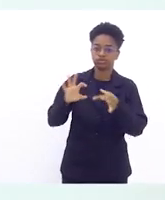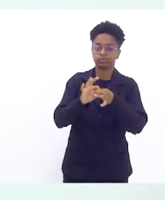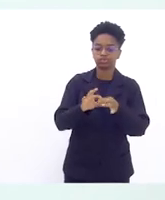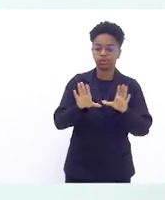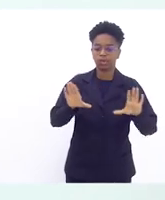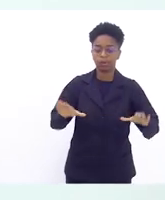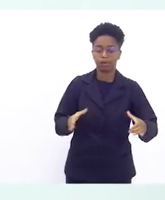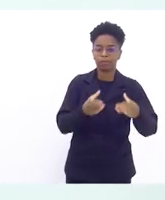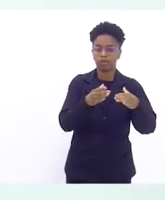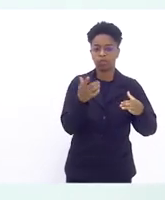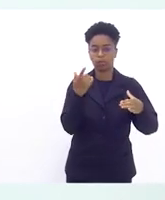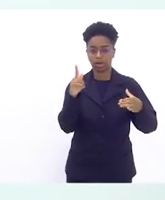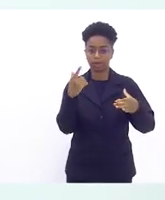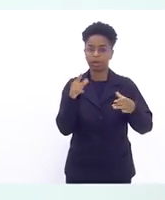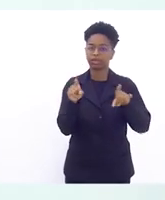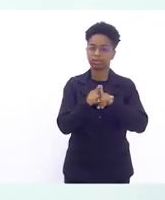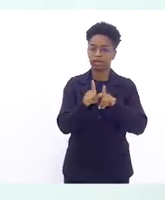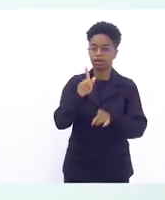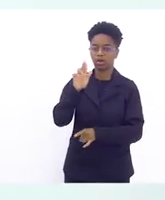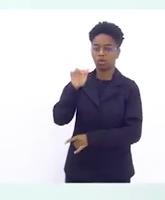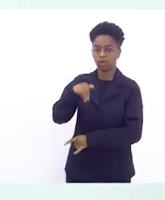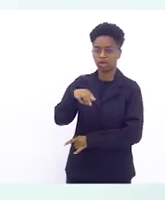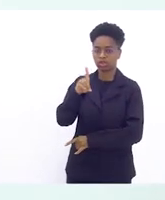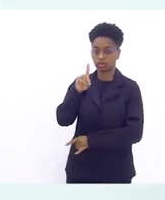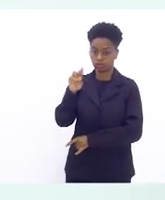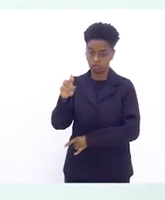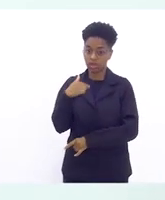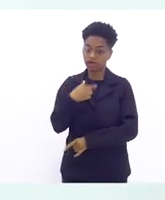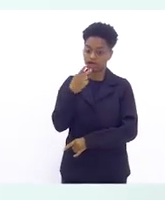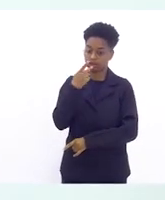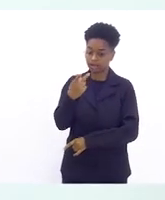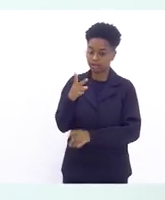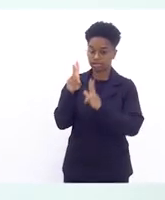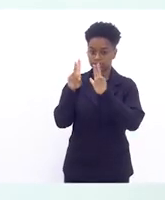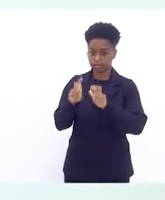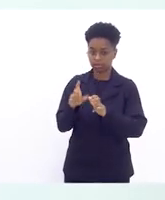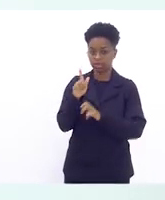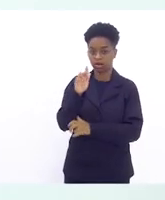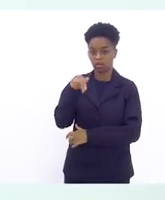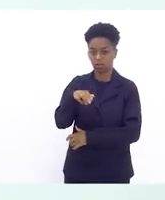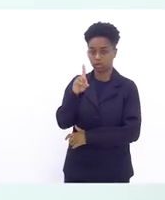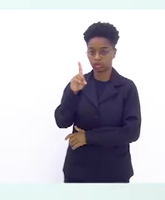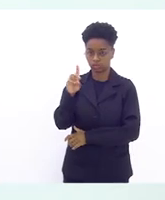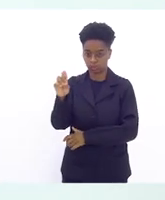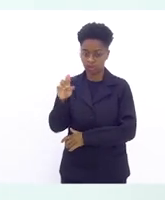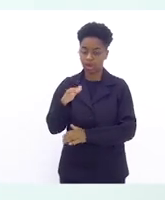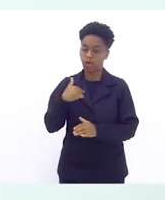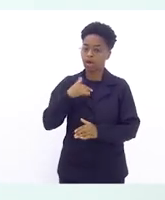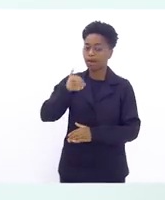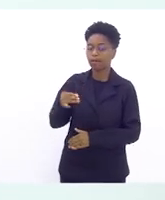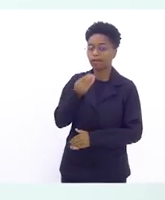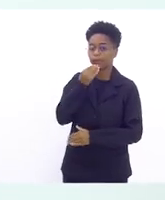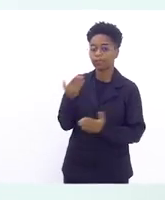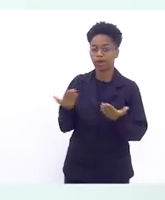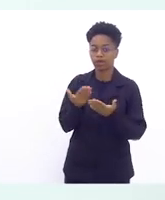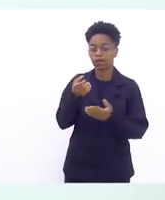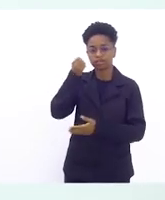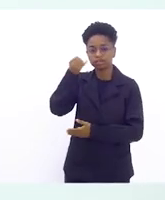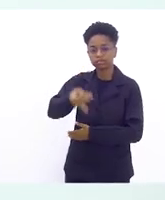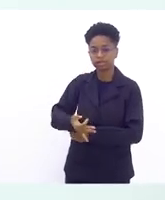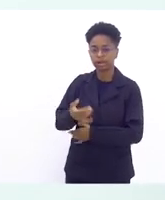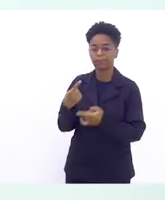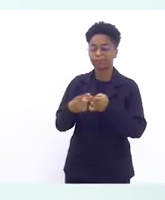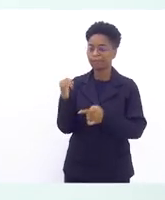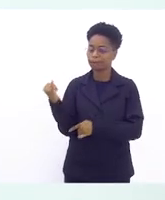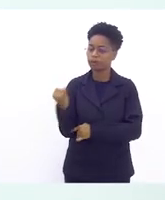parte com a bacia do Guandu e a sobre a bacia do Guandu que eu queria aproveitar oportunidade aqui Presidente para falar devido a